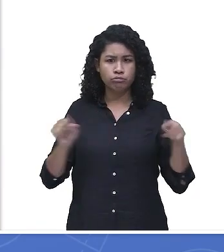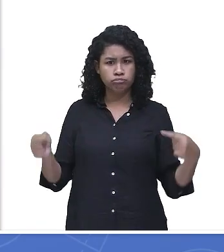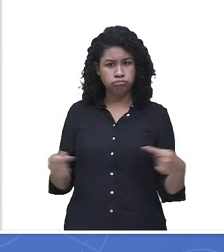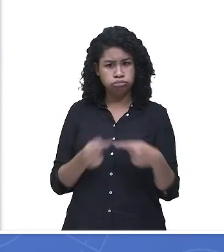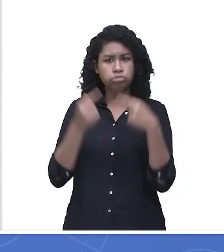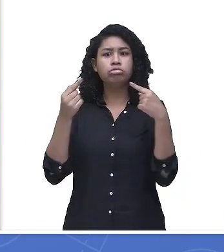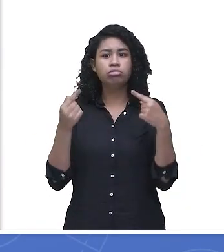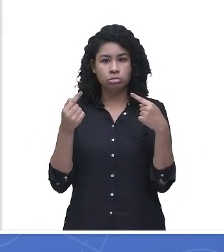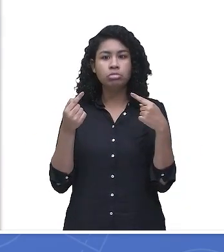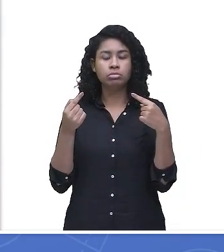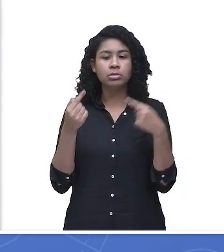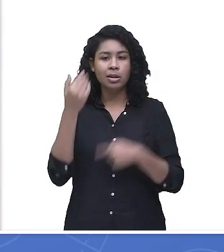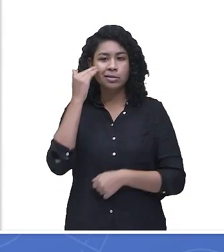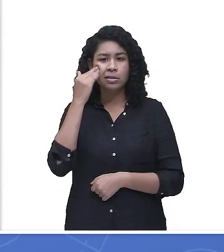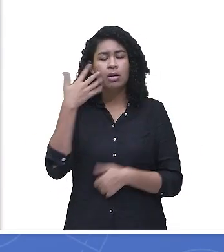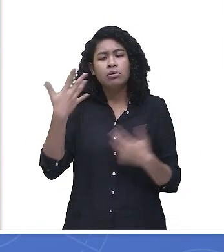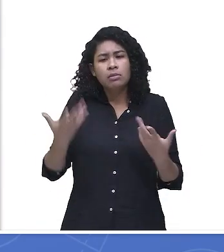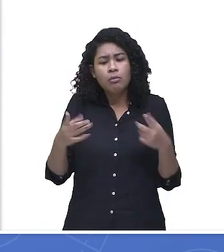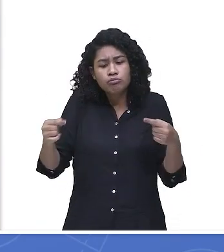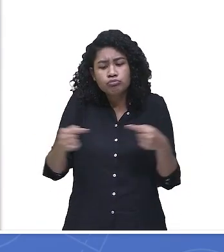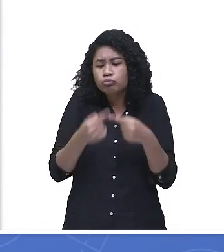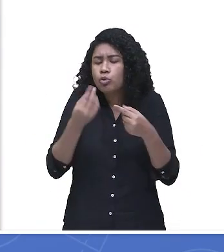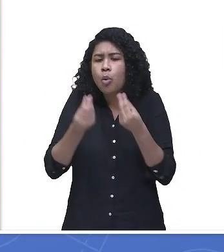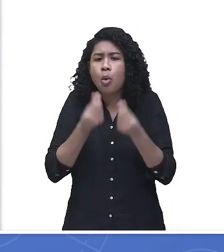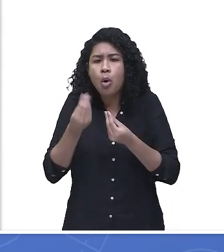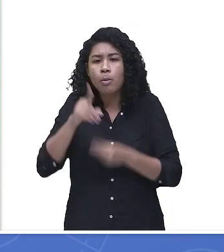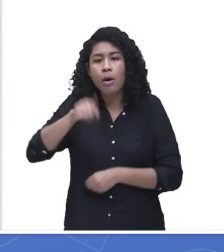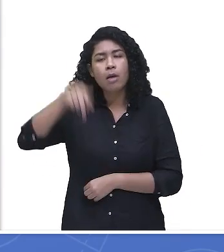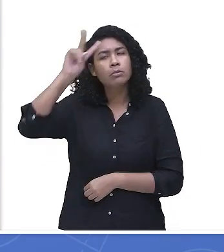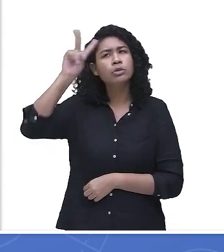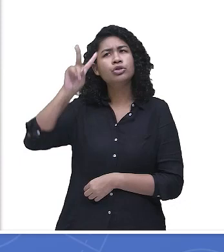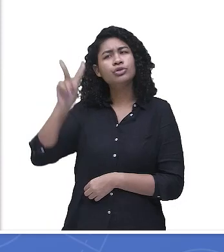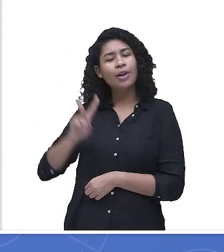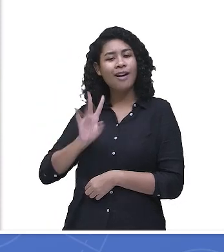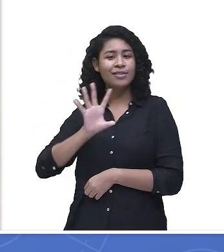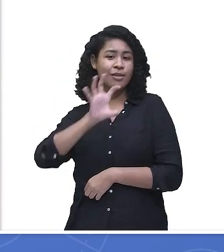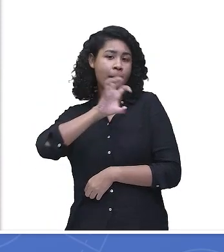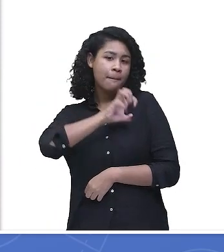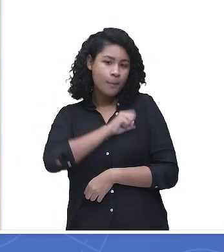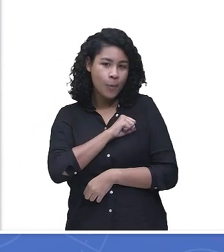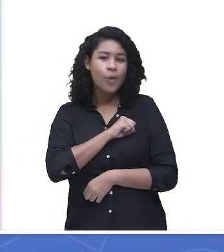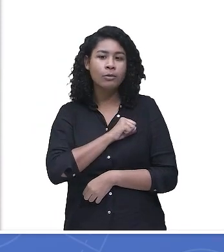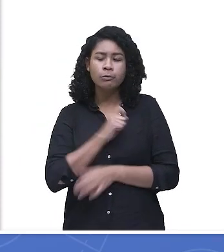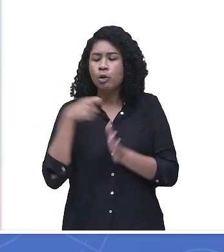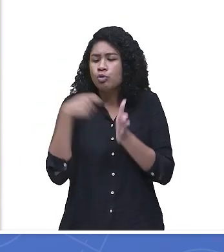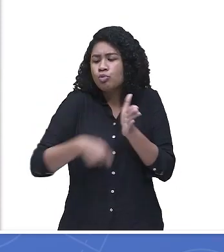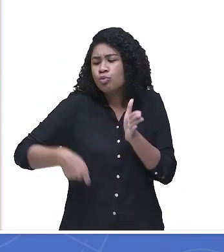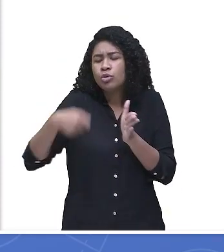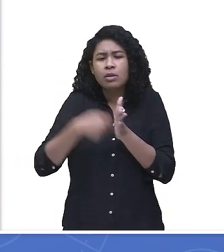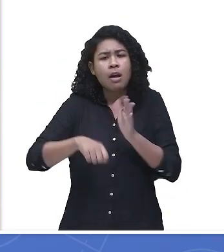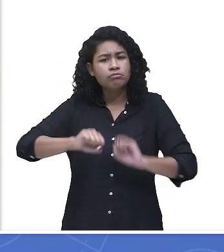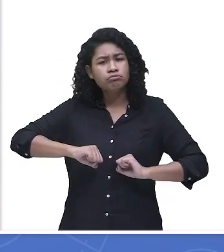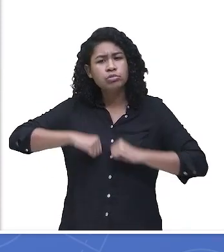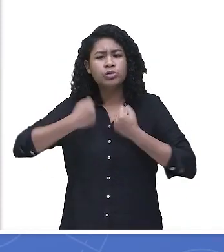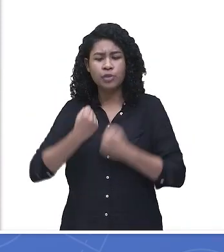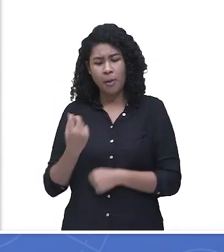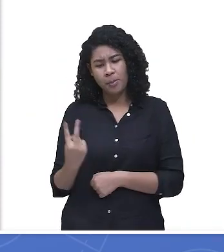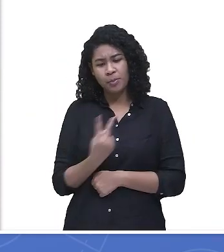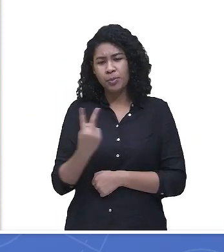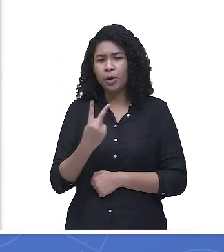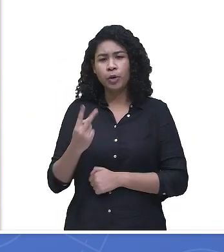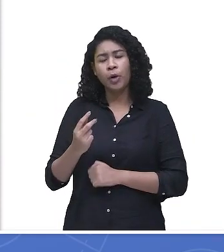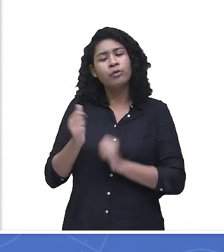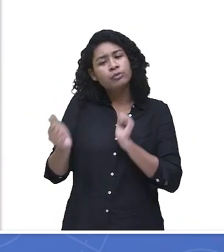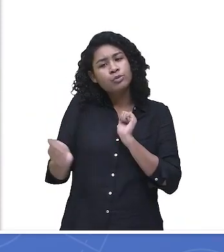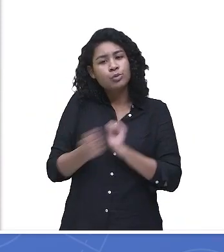por diversas dificuldades, né? E esses dois vão lutar para ficarem juntos. Perceba que é uma história